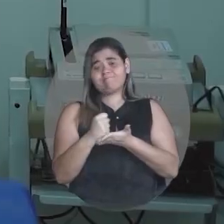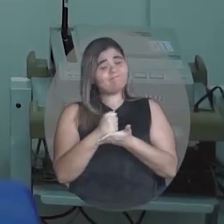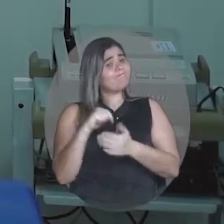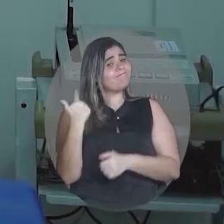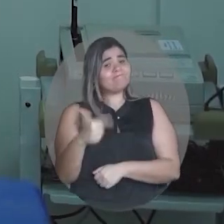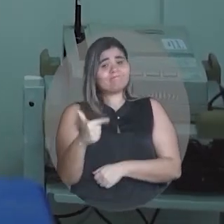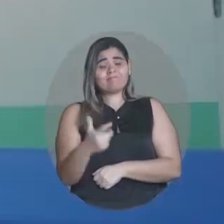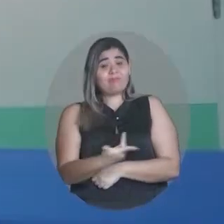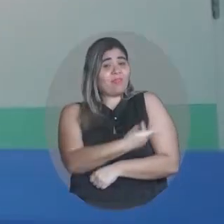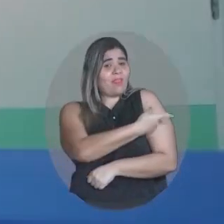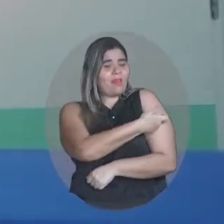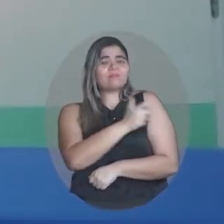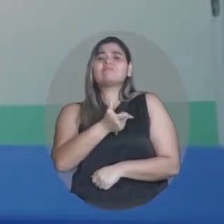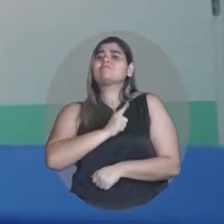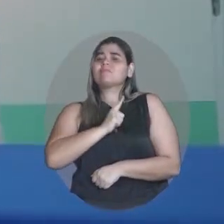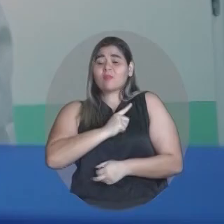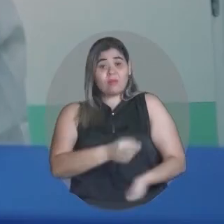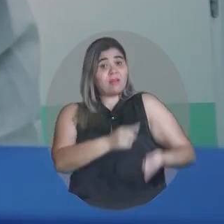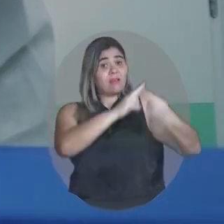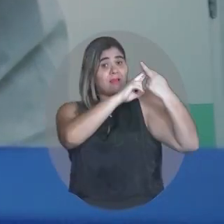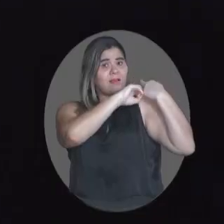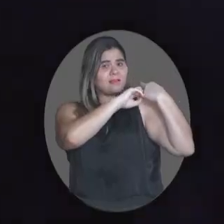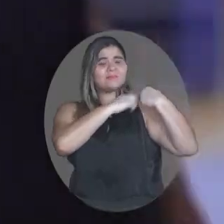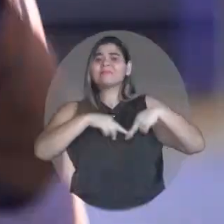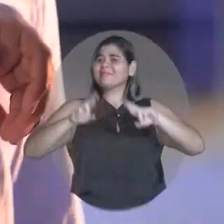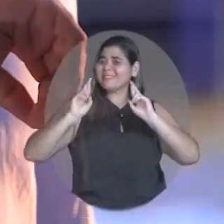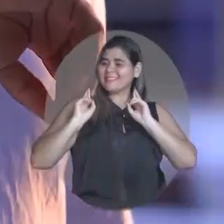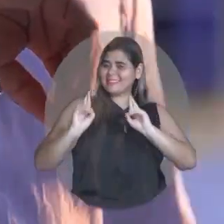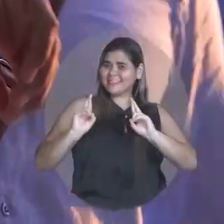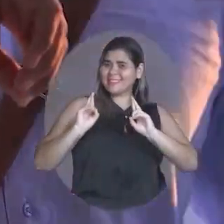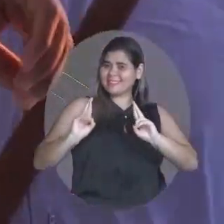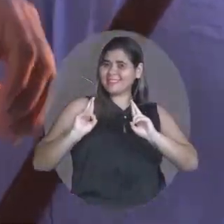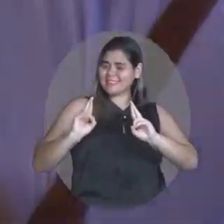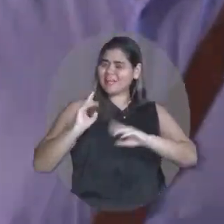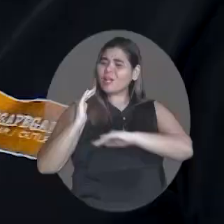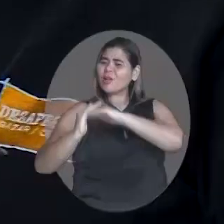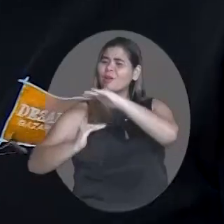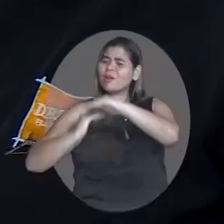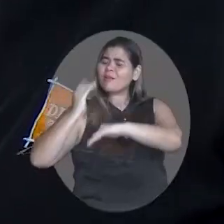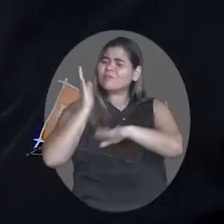Temos responsabilidade e esperança. Um passo de cada